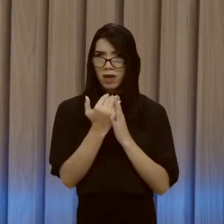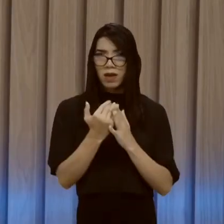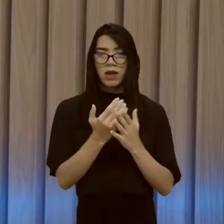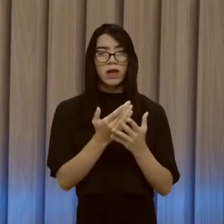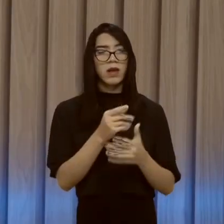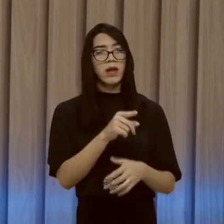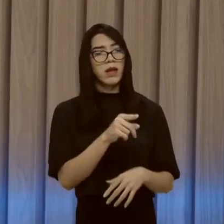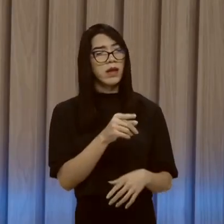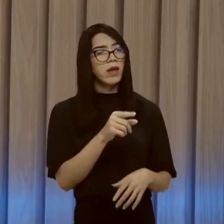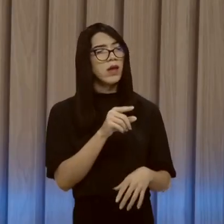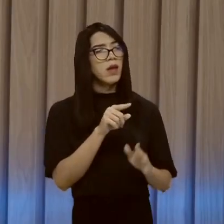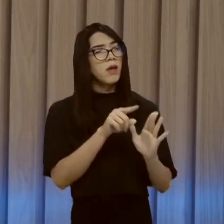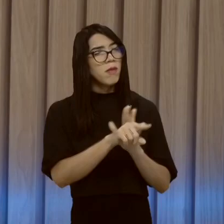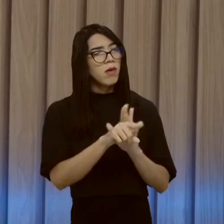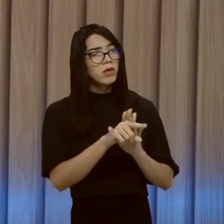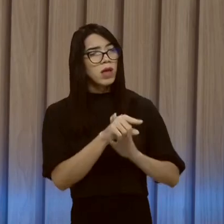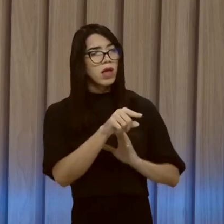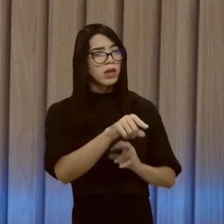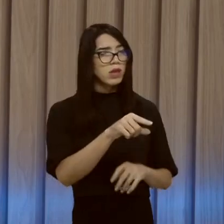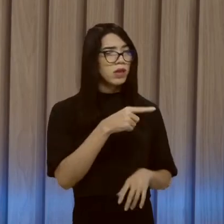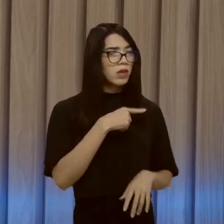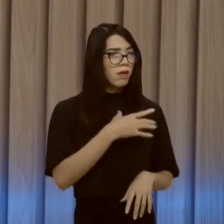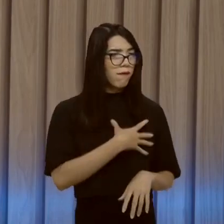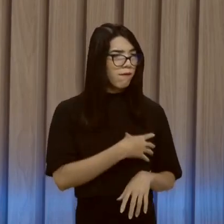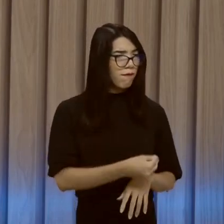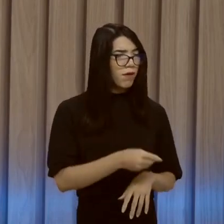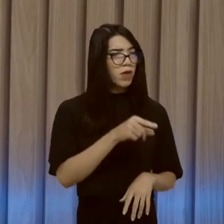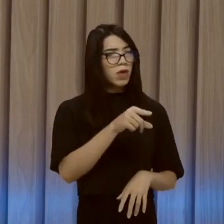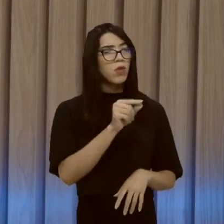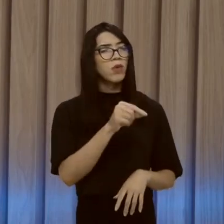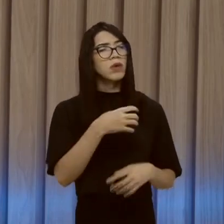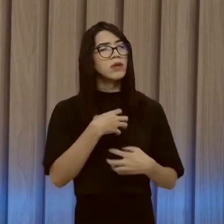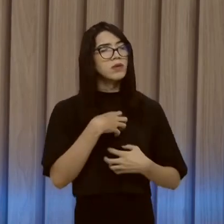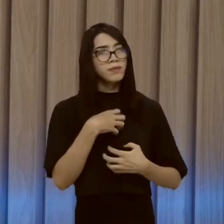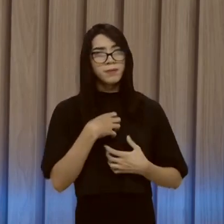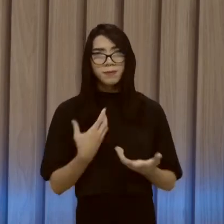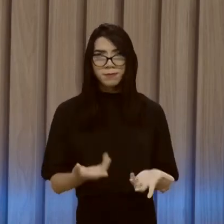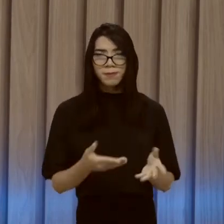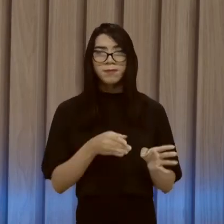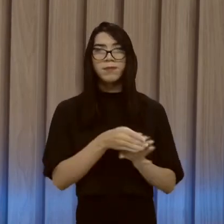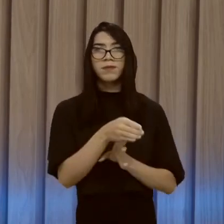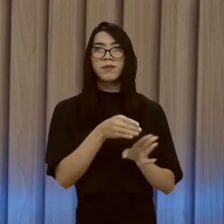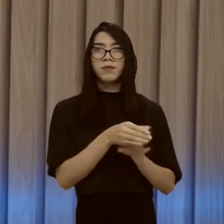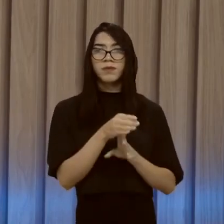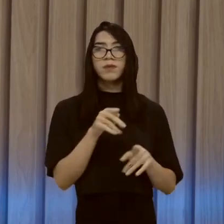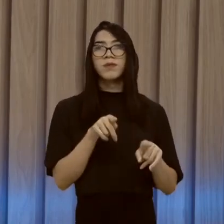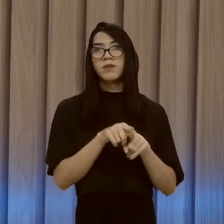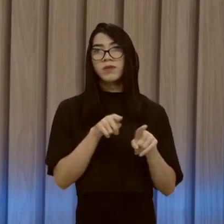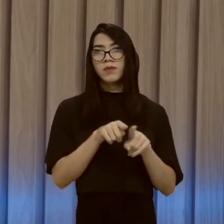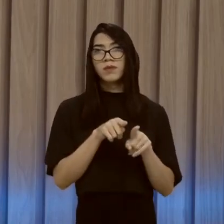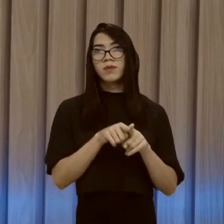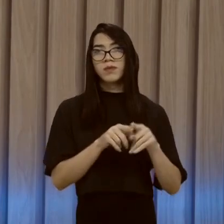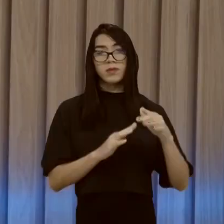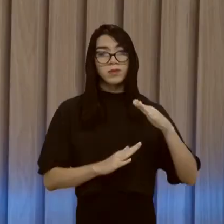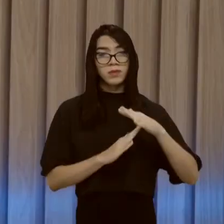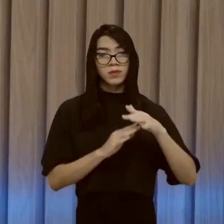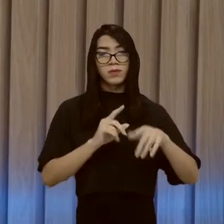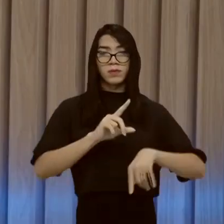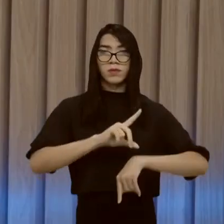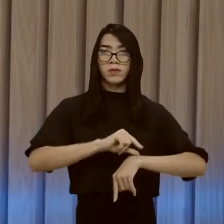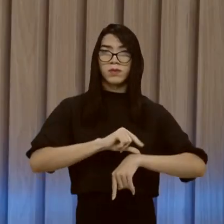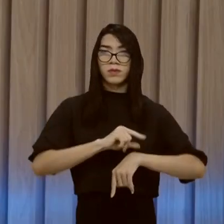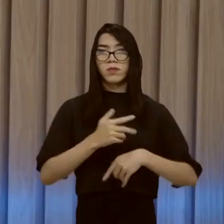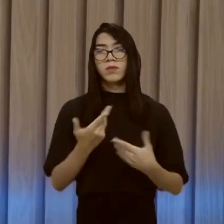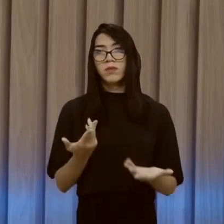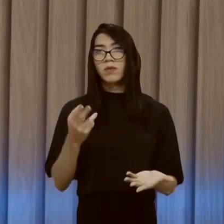entender ali o que ele tá sentindo, conversar, orientar. E também fazer esse uso, esse limite, né? Delimitar as horas corretas